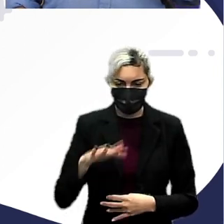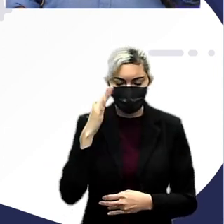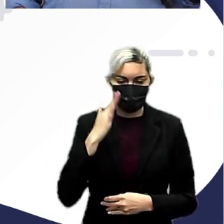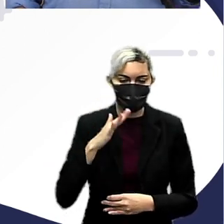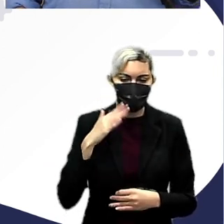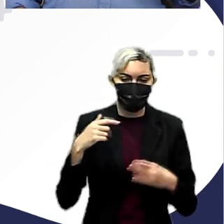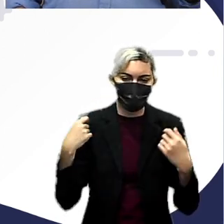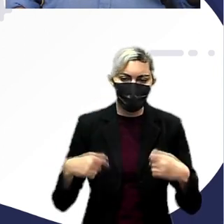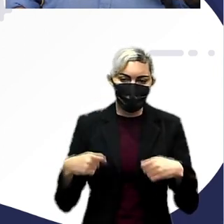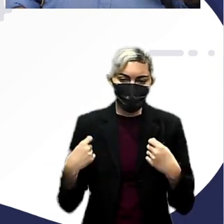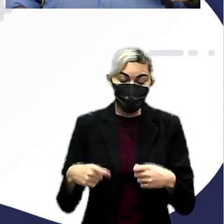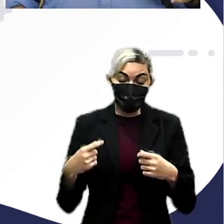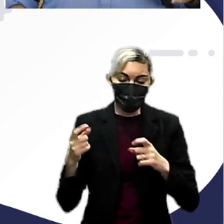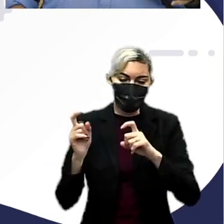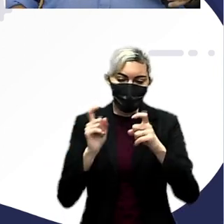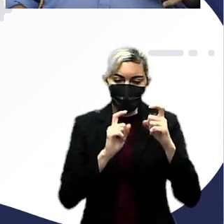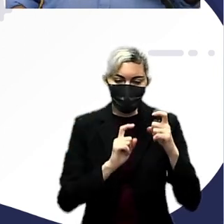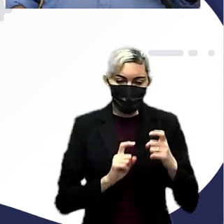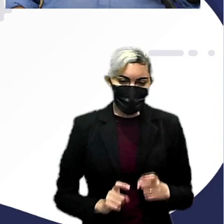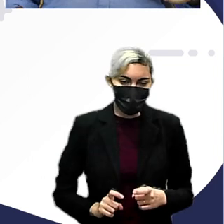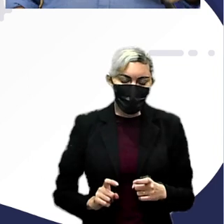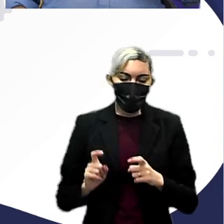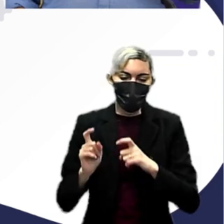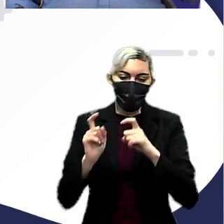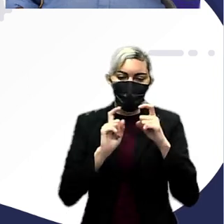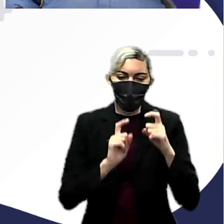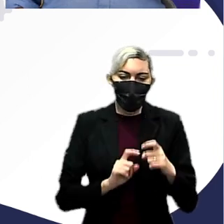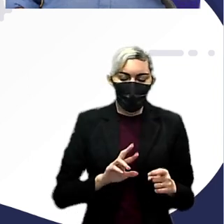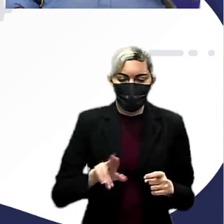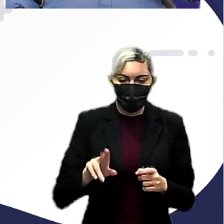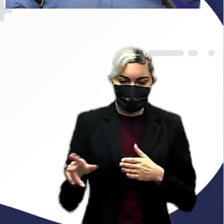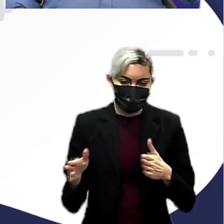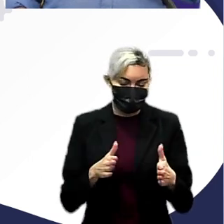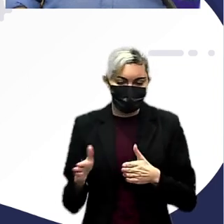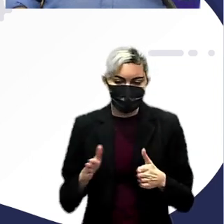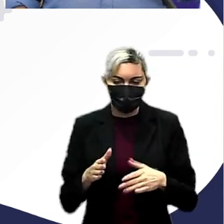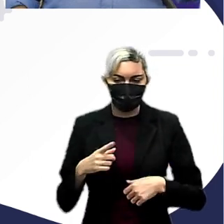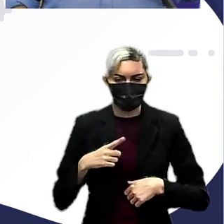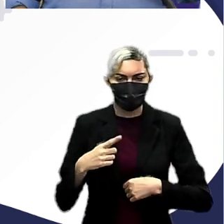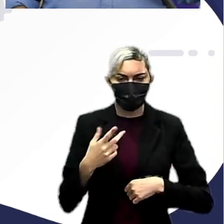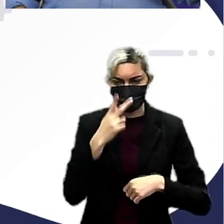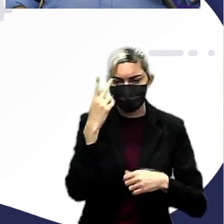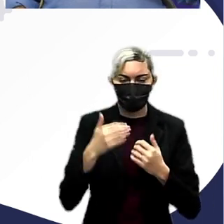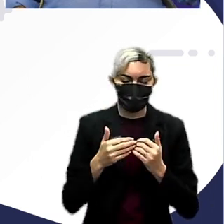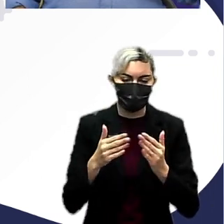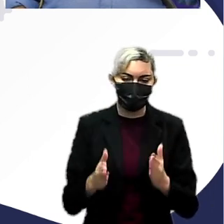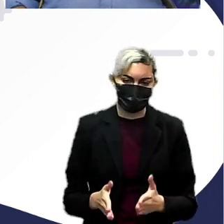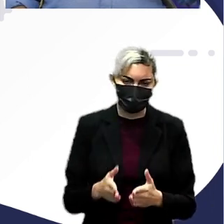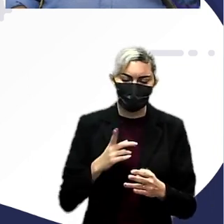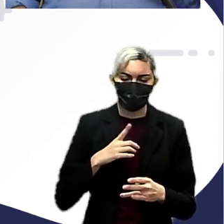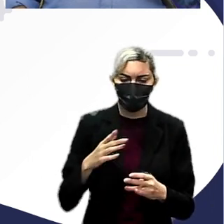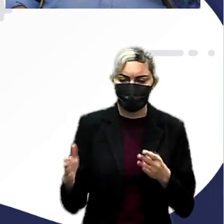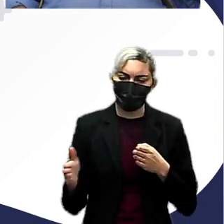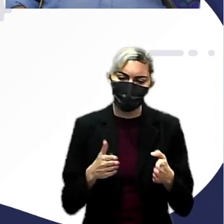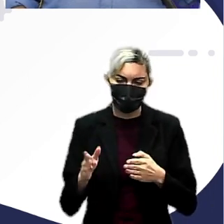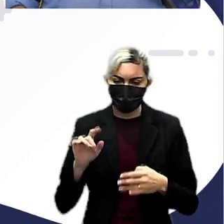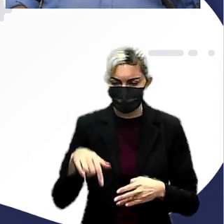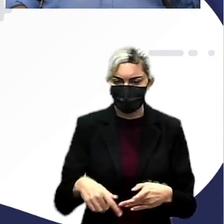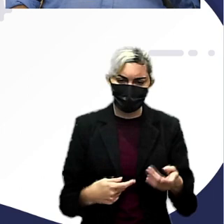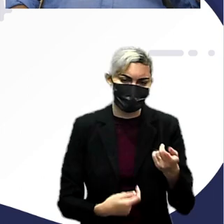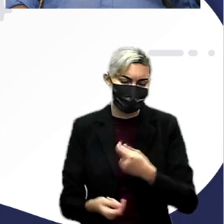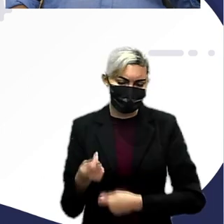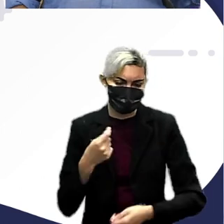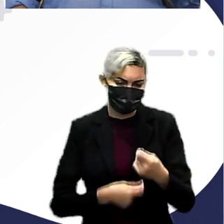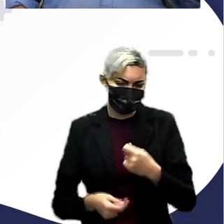a necessidade da negociação. A negociação não é o momento em que alguém abre mão de algo, é o momento em que a gente